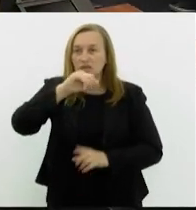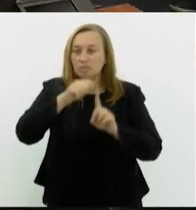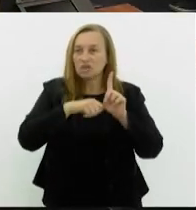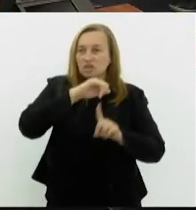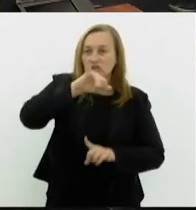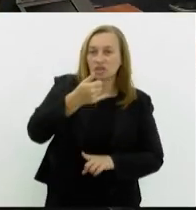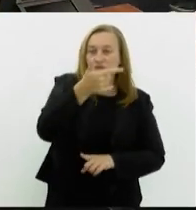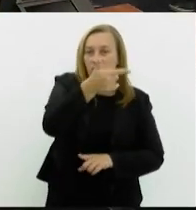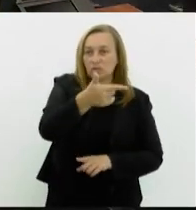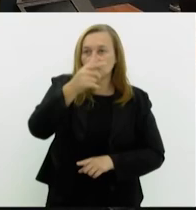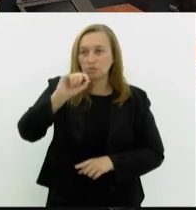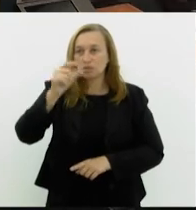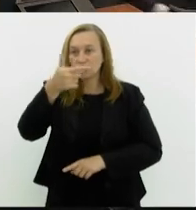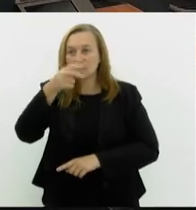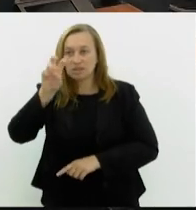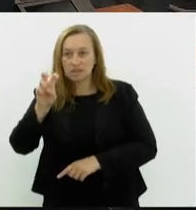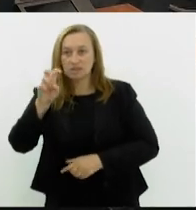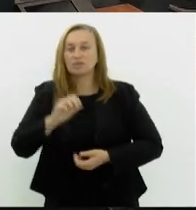2005